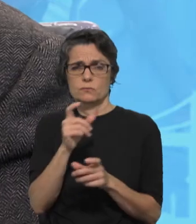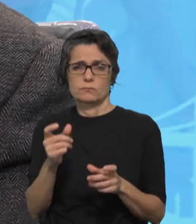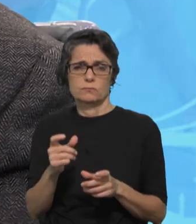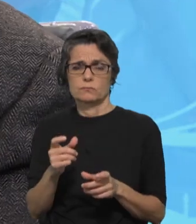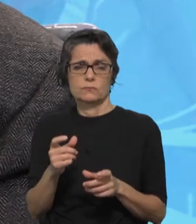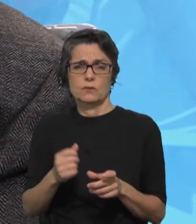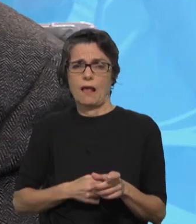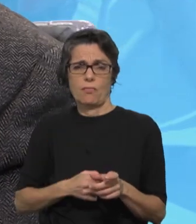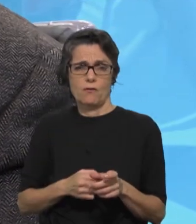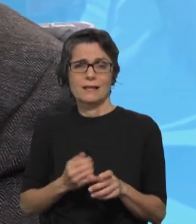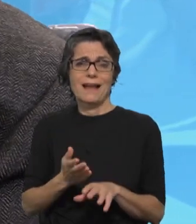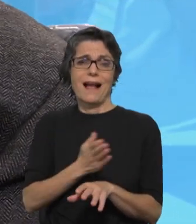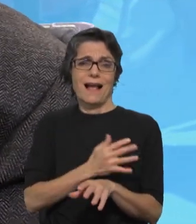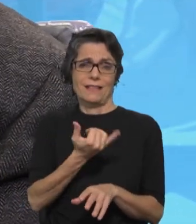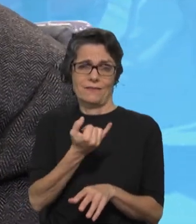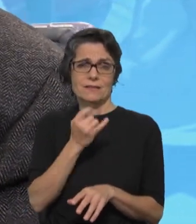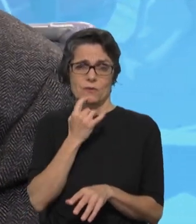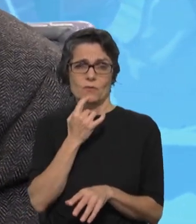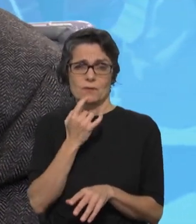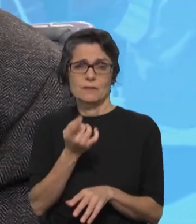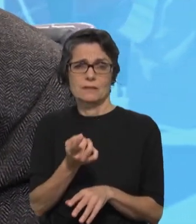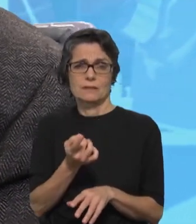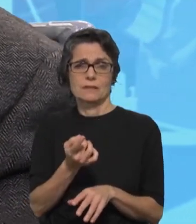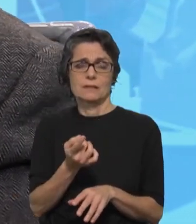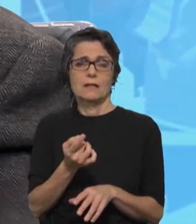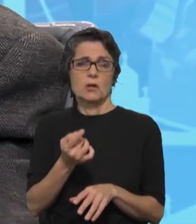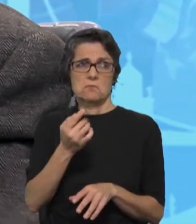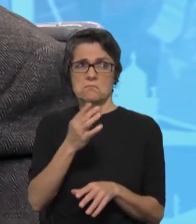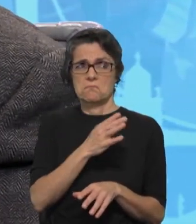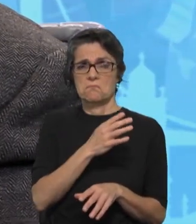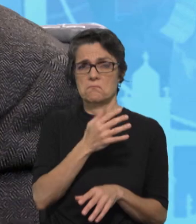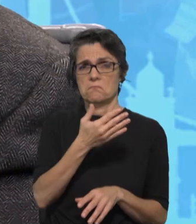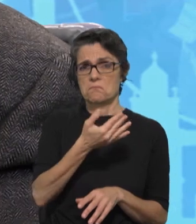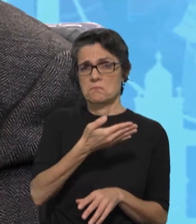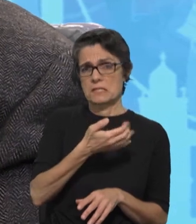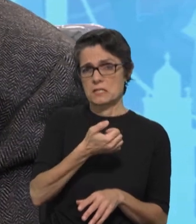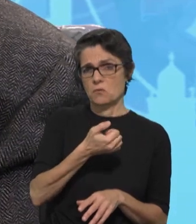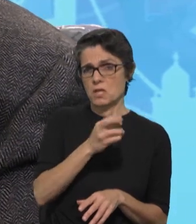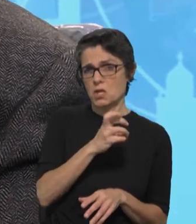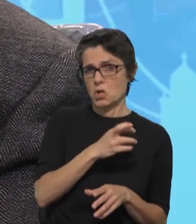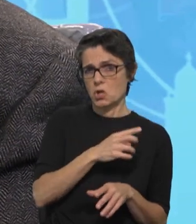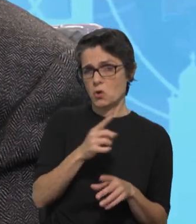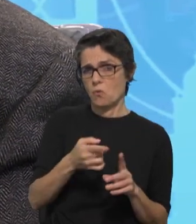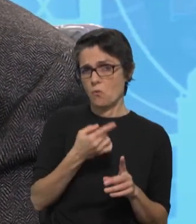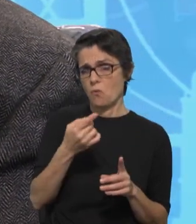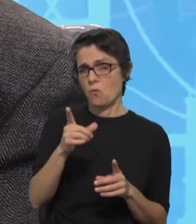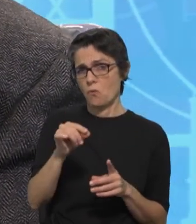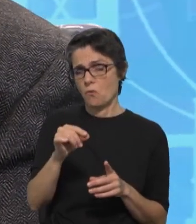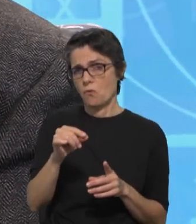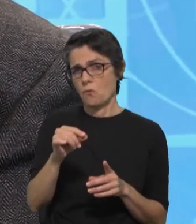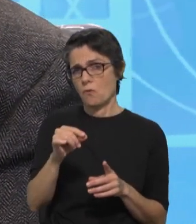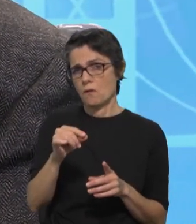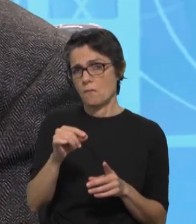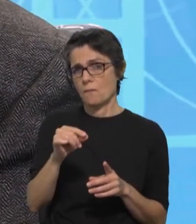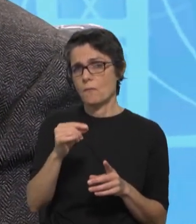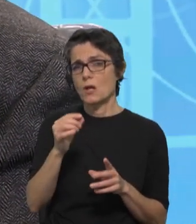empenharam antes do 25 de Abril, sobretudo a partir de 58, quer no mundo operário, quer no mundo universitário, e que